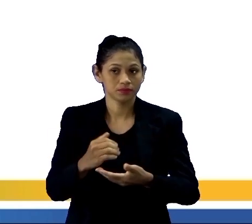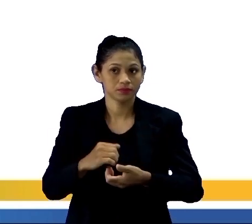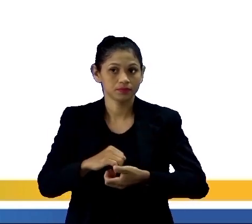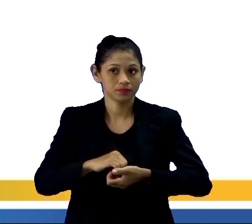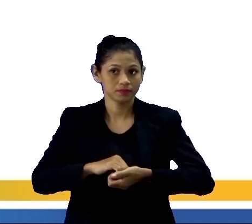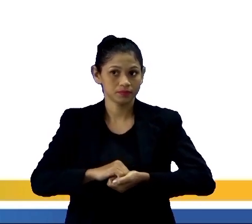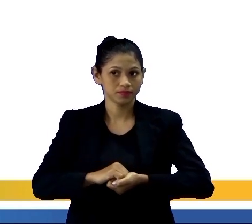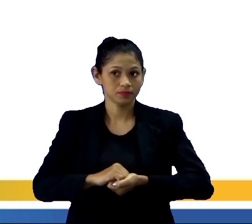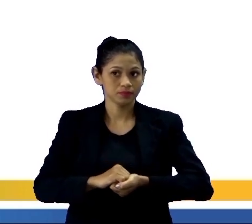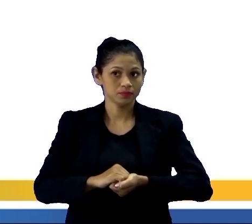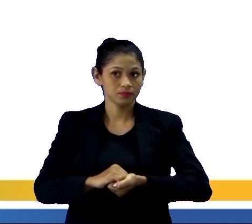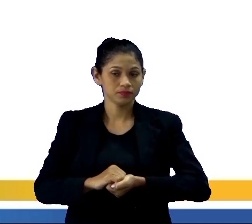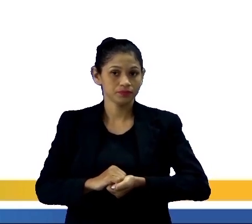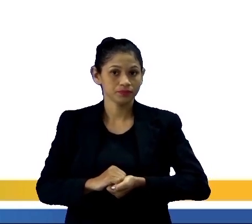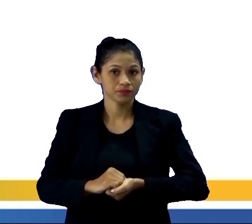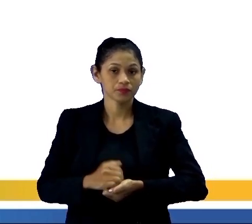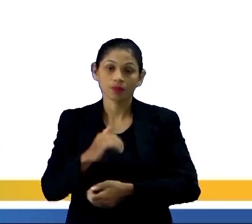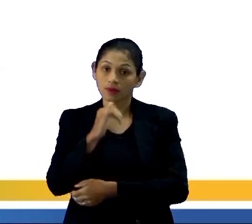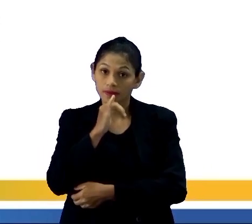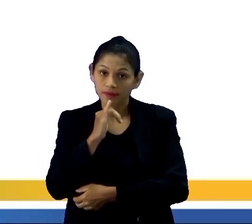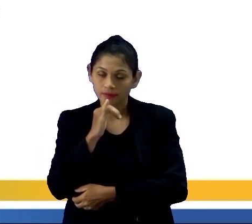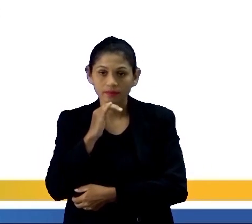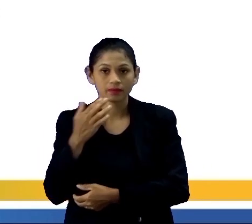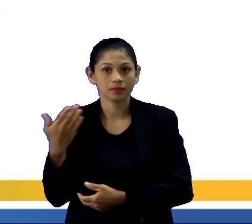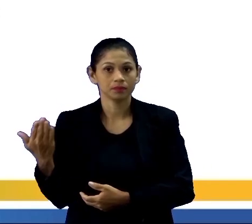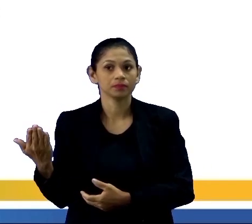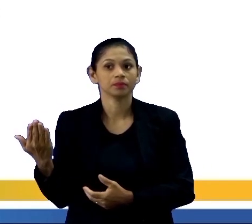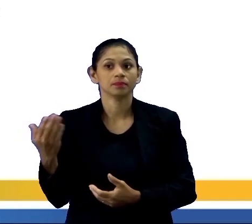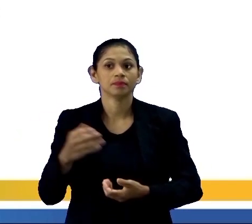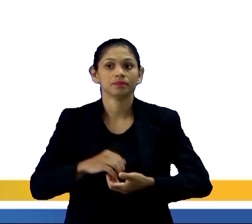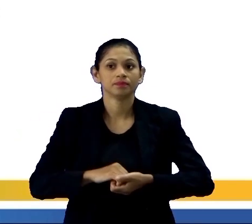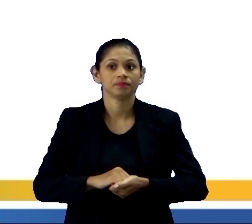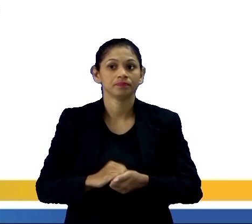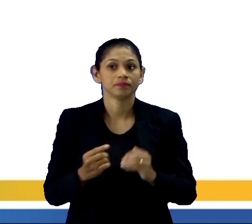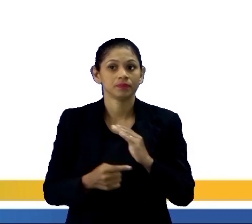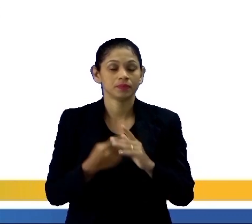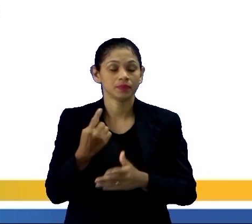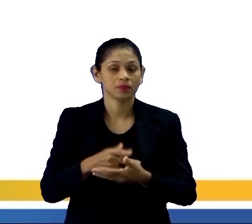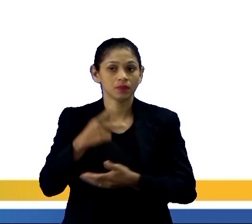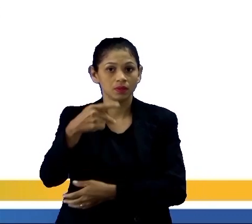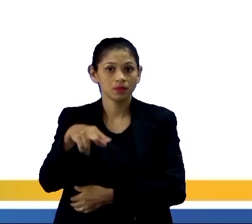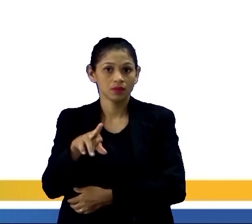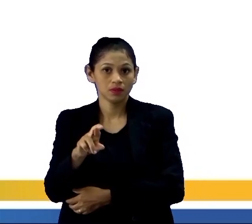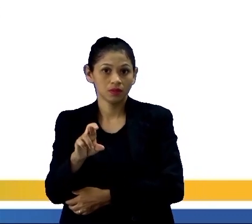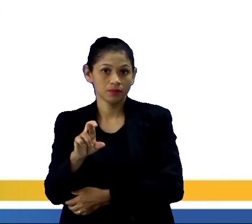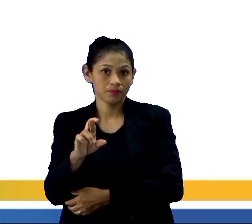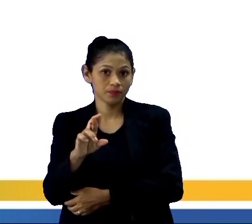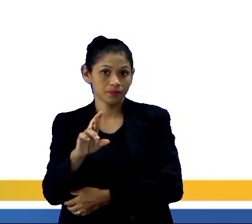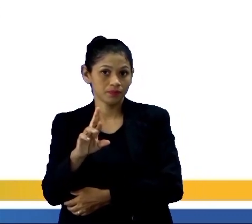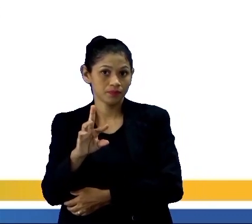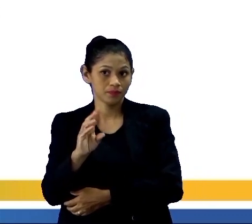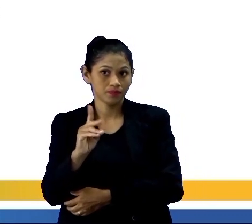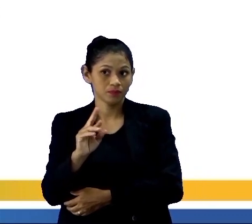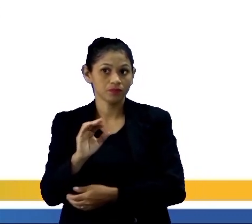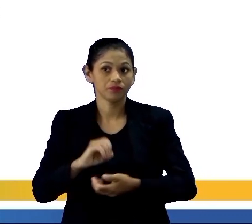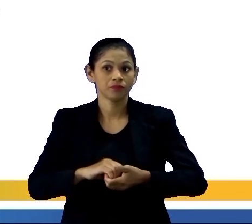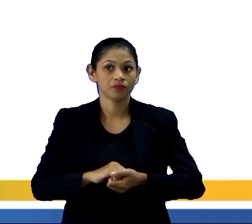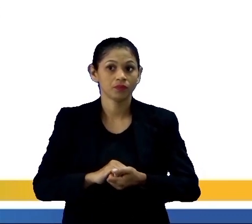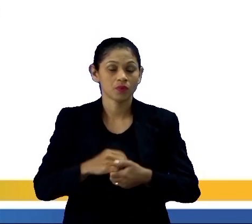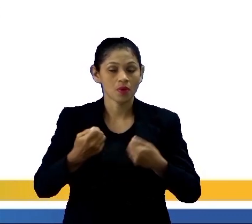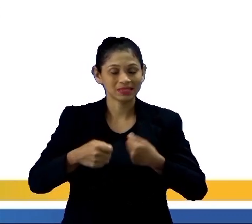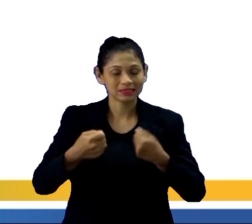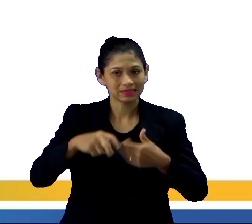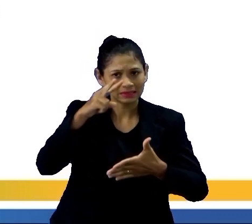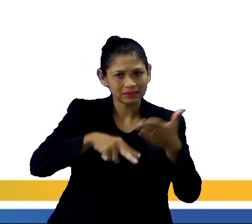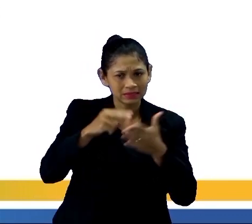deste procedimento. Veja alguns exemplos. Primeiro, Pedro precisa ler alguns livros para